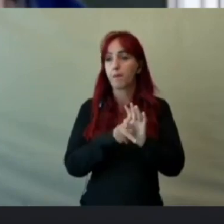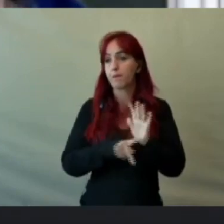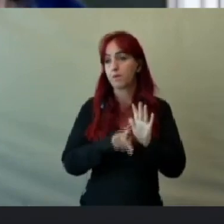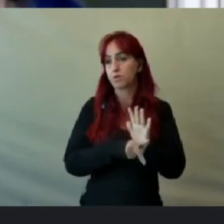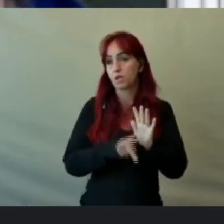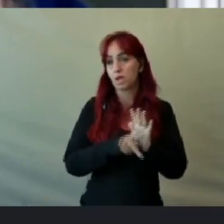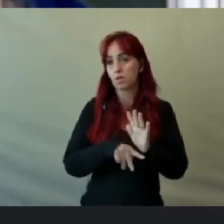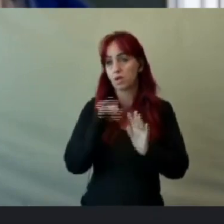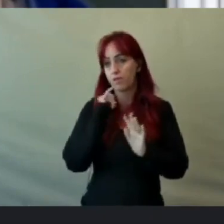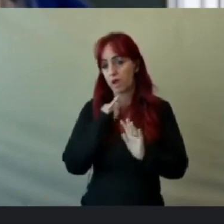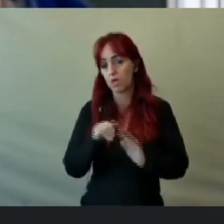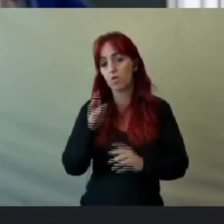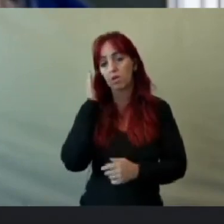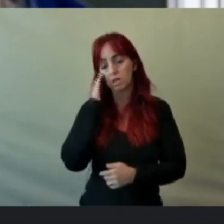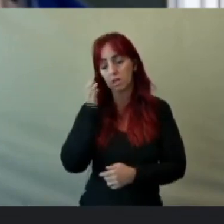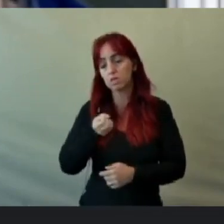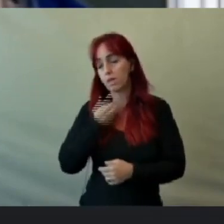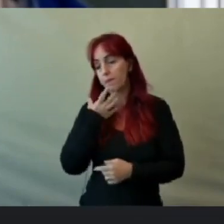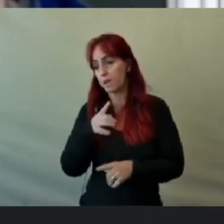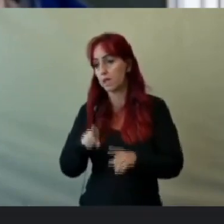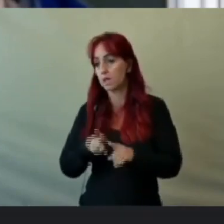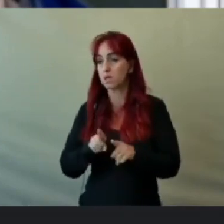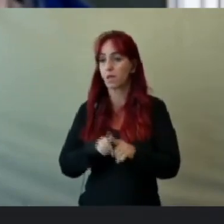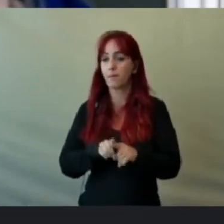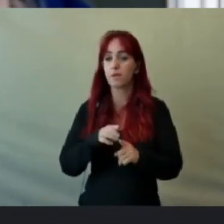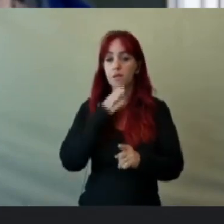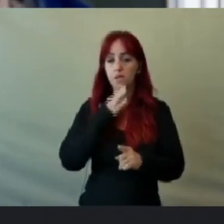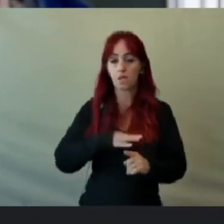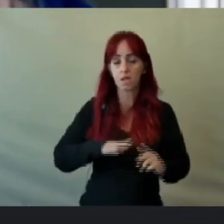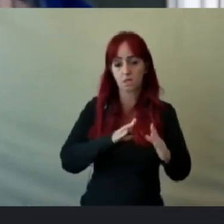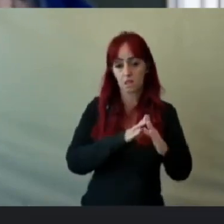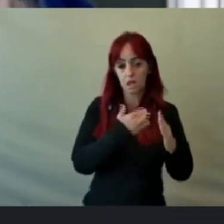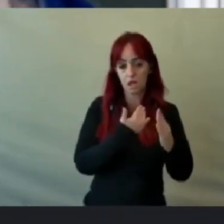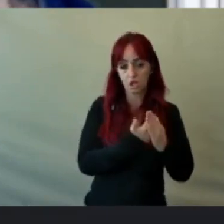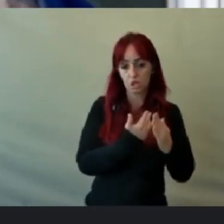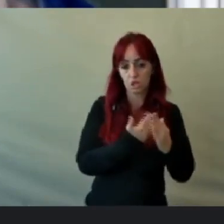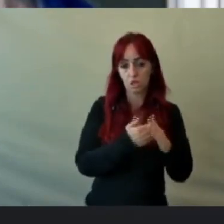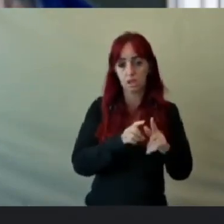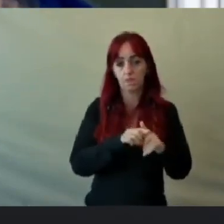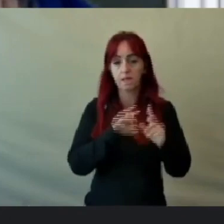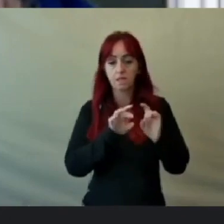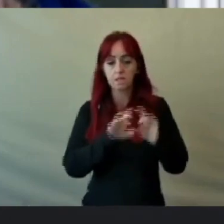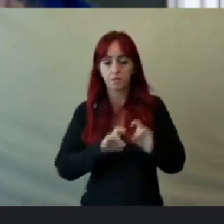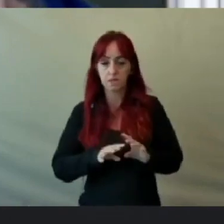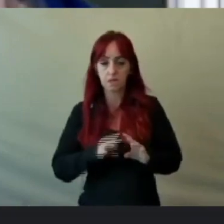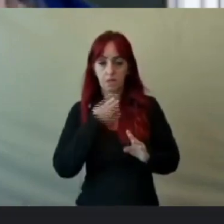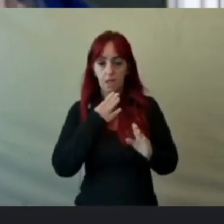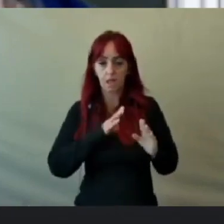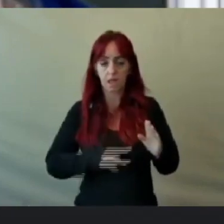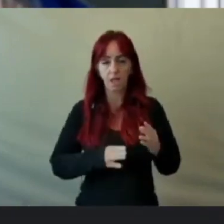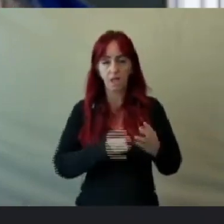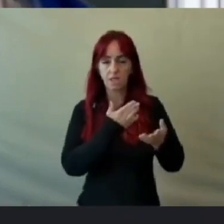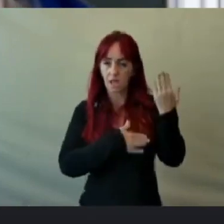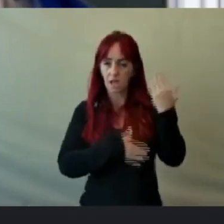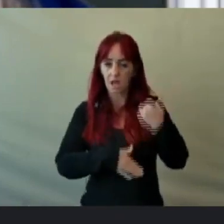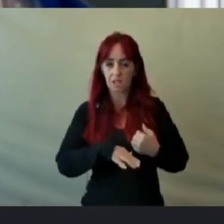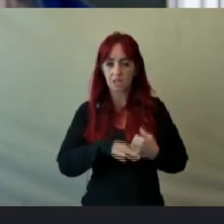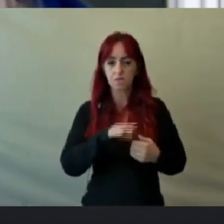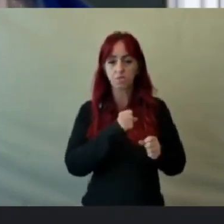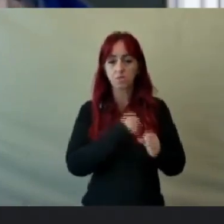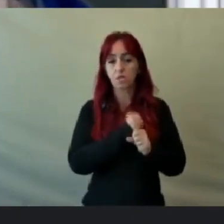alegoria das creches especialmente as creches ali nos anos 80 ela foi fundamental para a